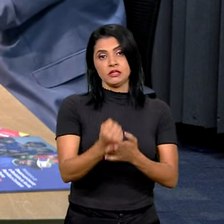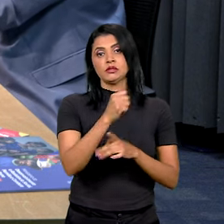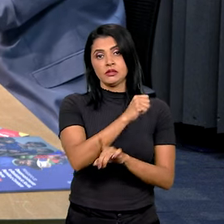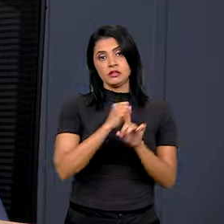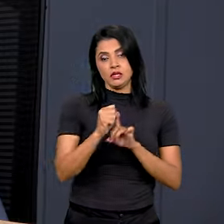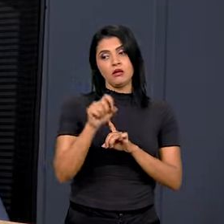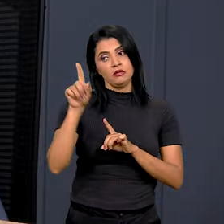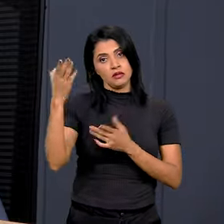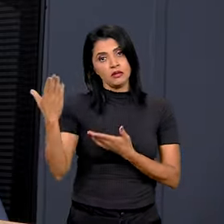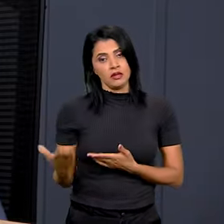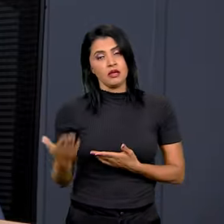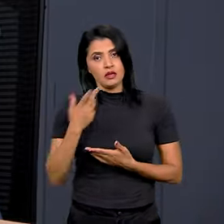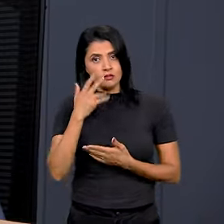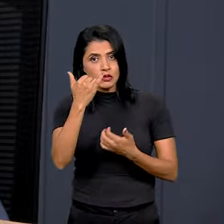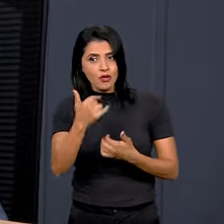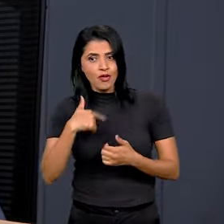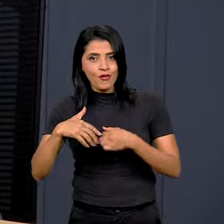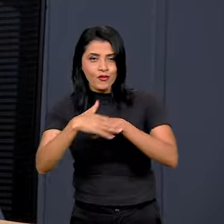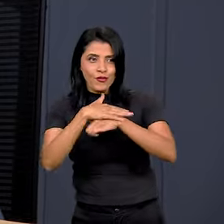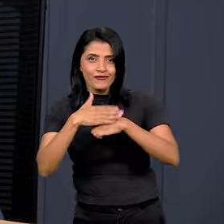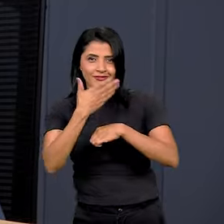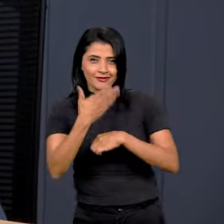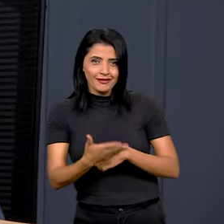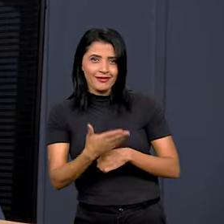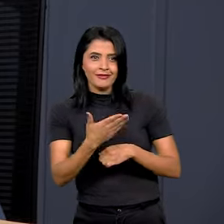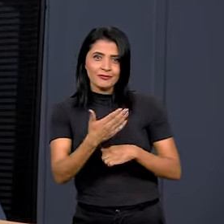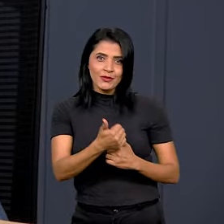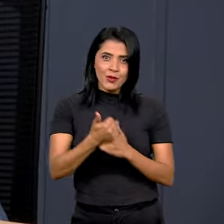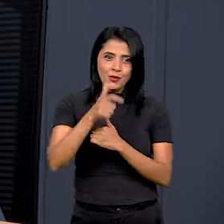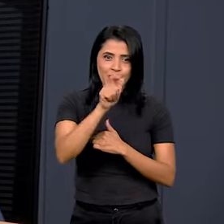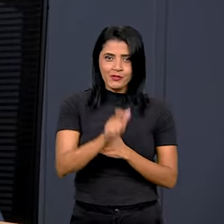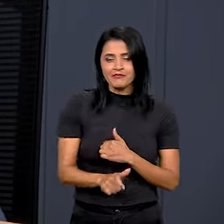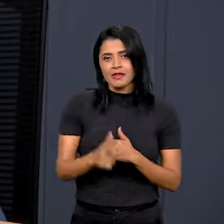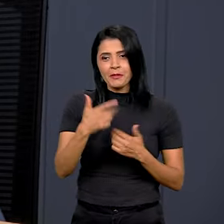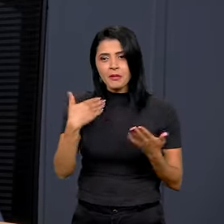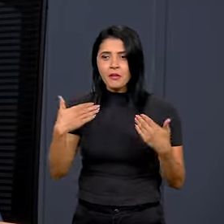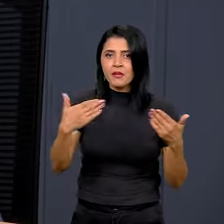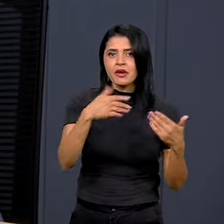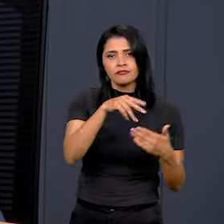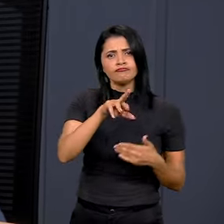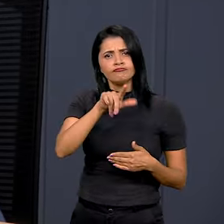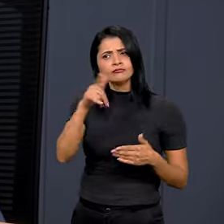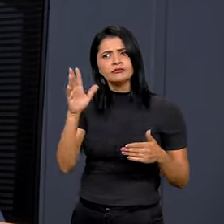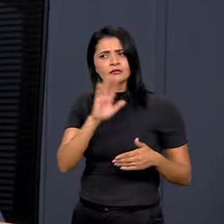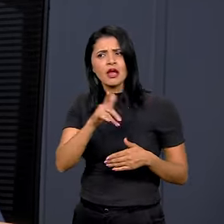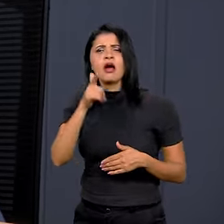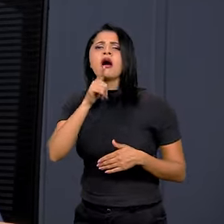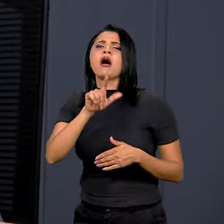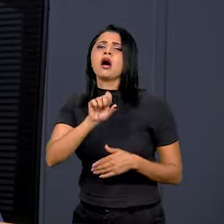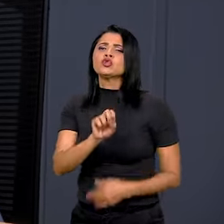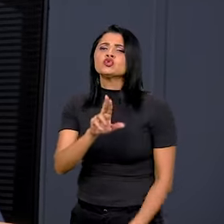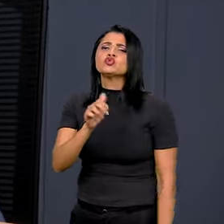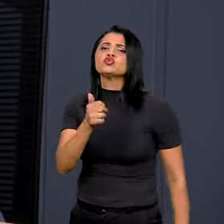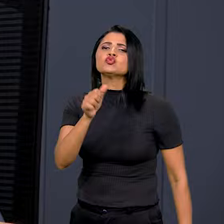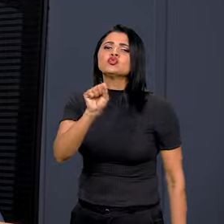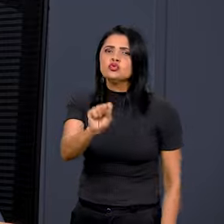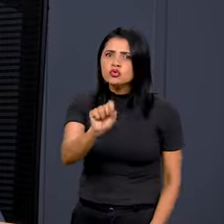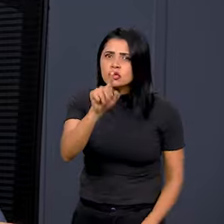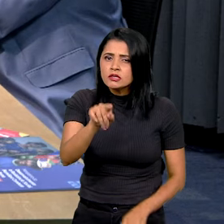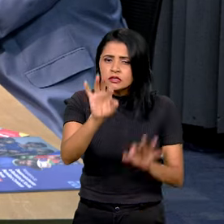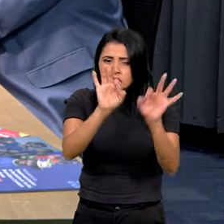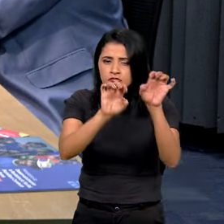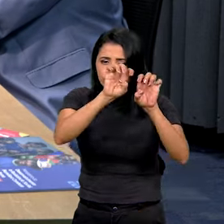acho que esse é o grande ponto que ela colocou né conversei com assistente etc etc ou seja a rede entende muito isso ou seja entende o suas a